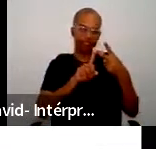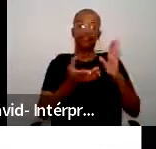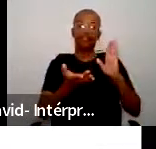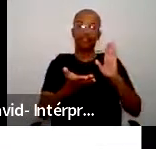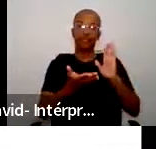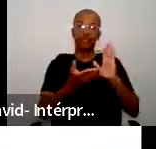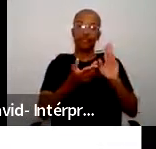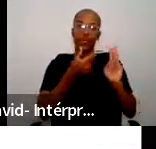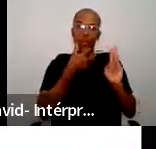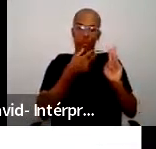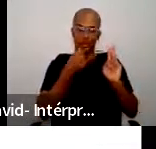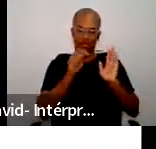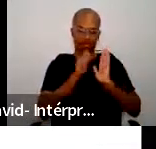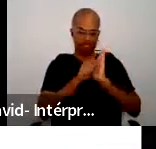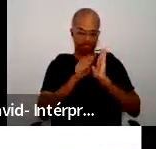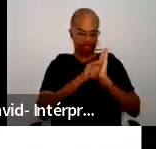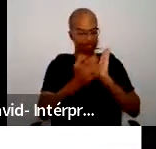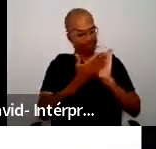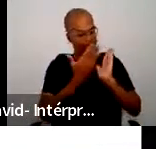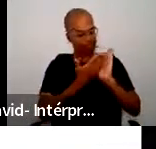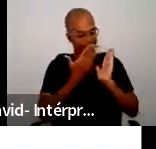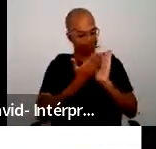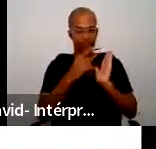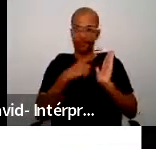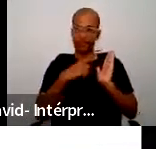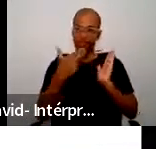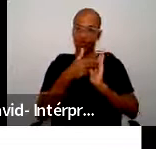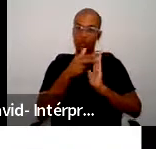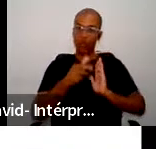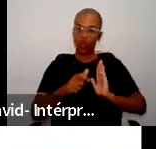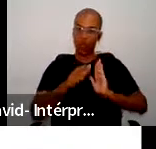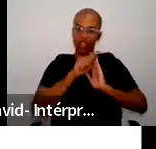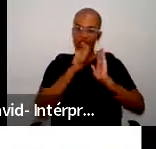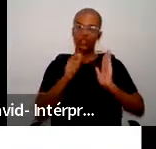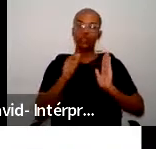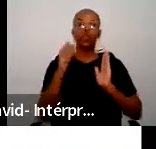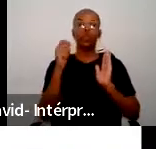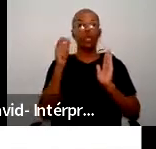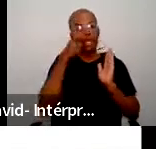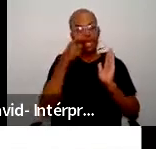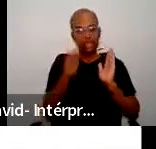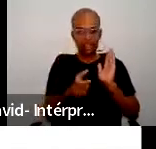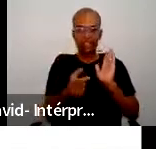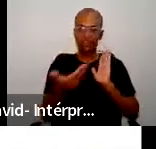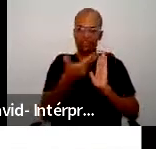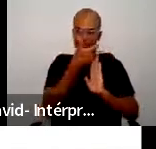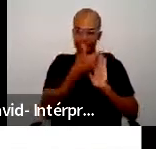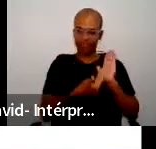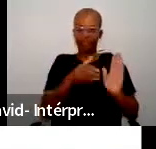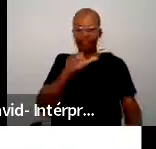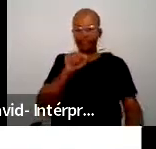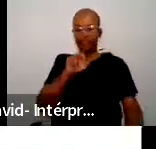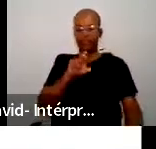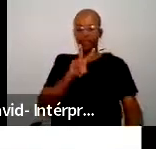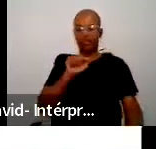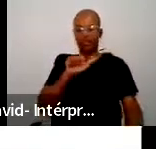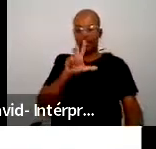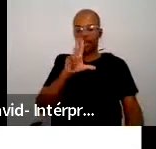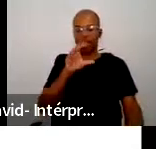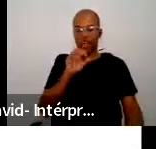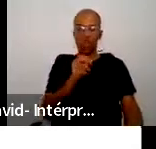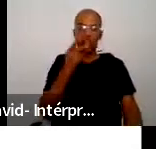série de artigos interessantes, dentre eles esse de Carvalho, que diz o seguinte: a escola deveria ser